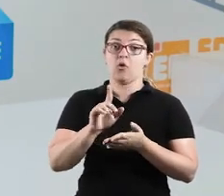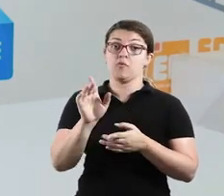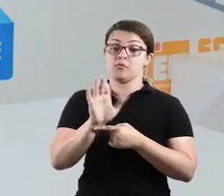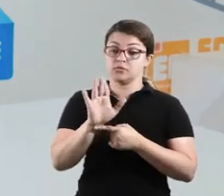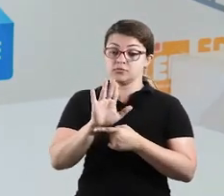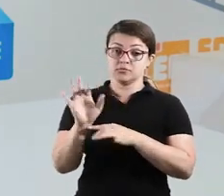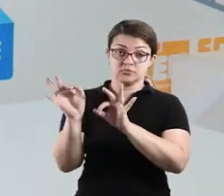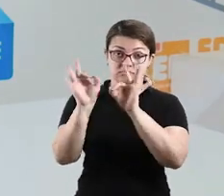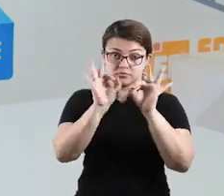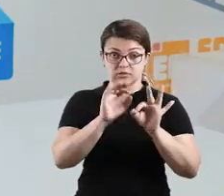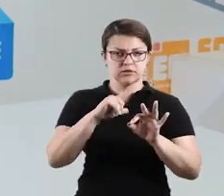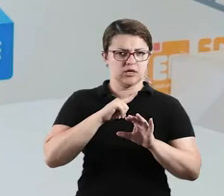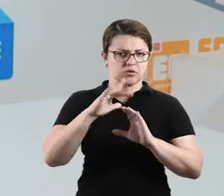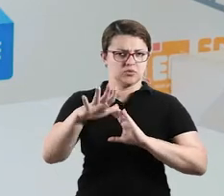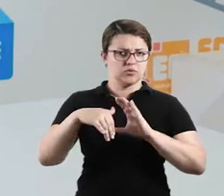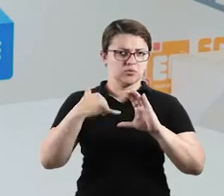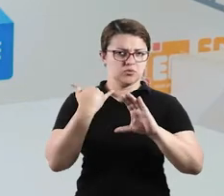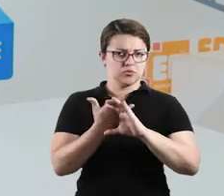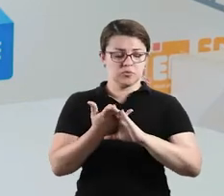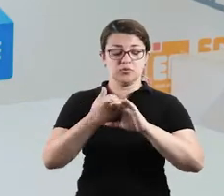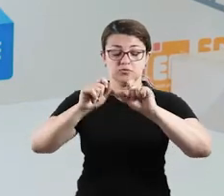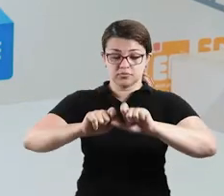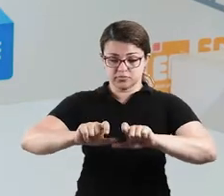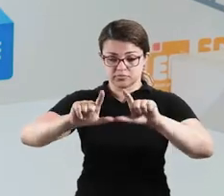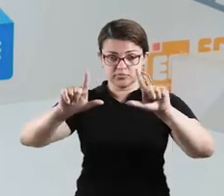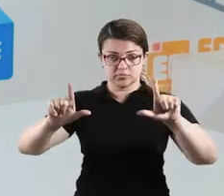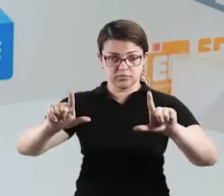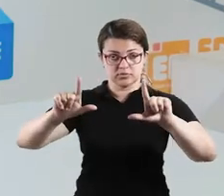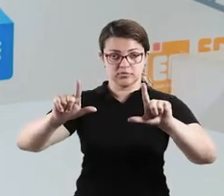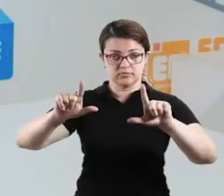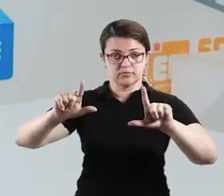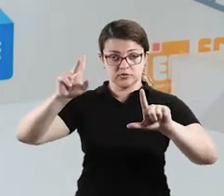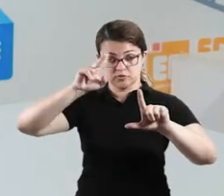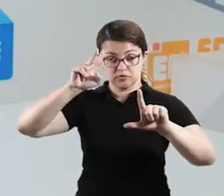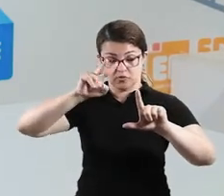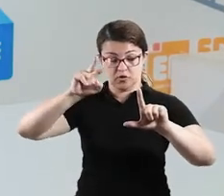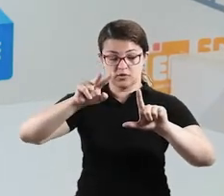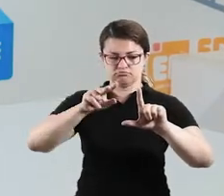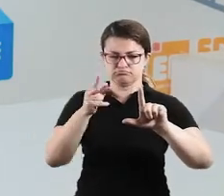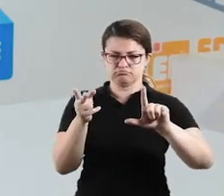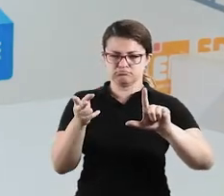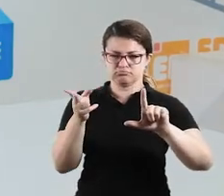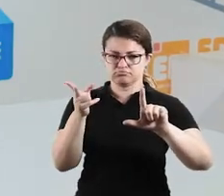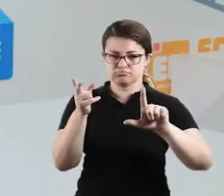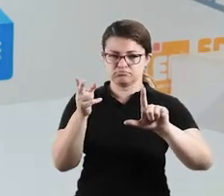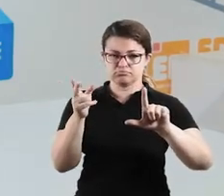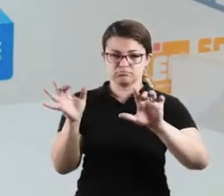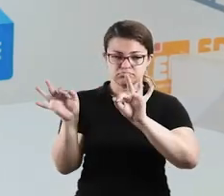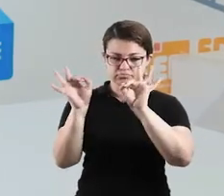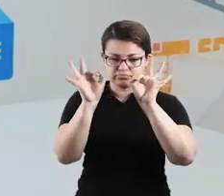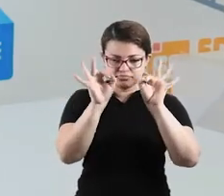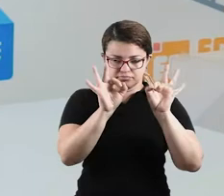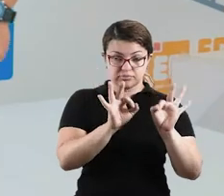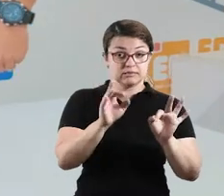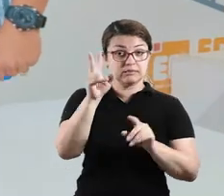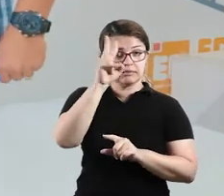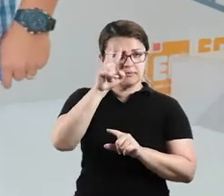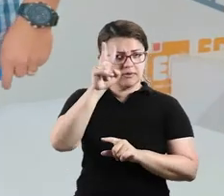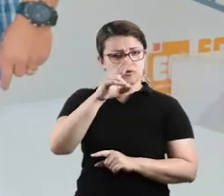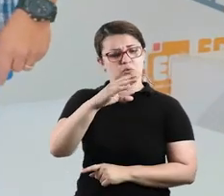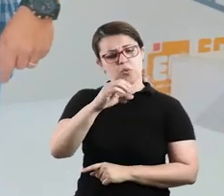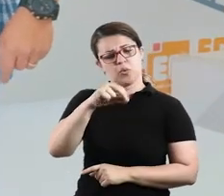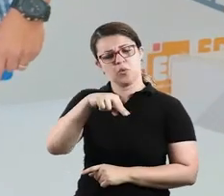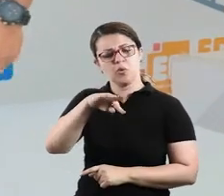vídeo bem bacana diretamente no YouTube que vocês poderão assistir para responder as perguntas. Lembrando que